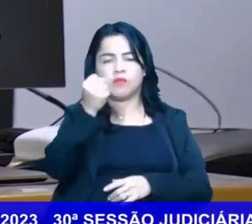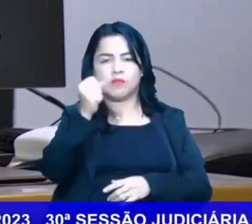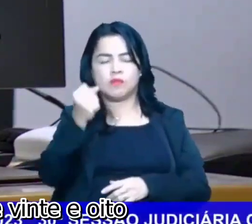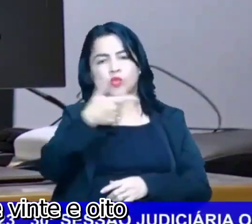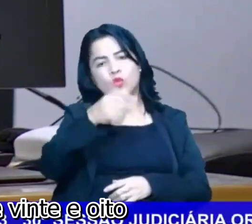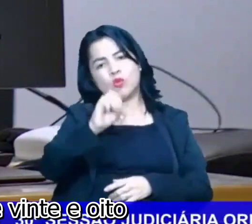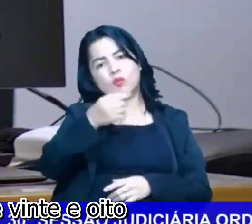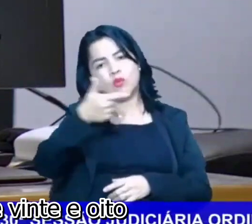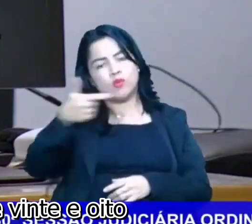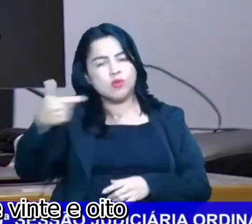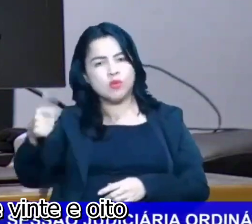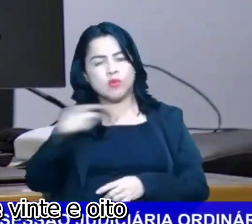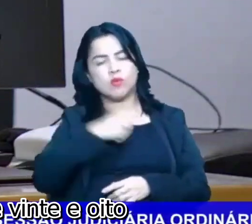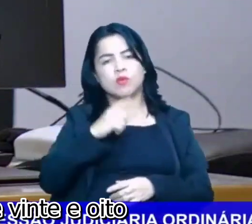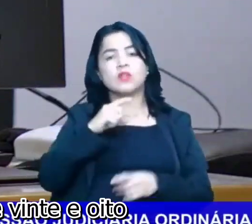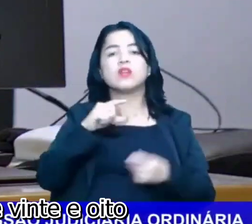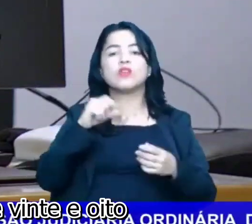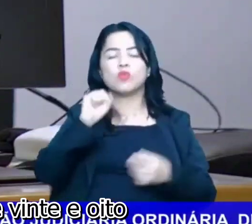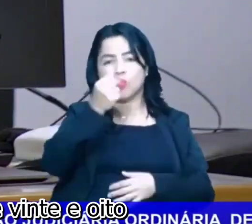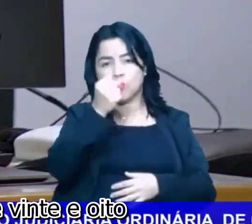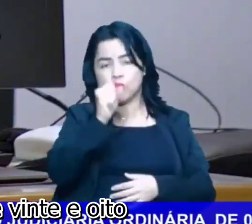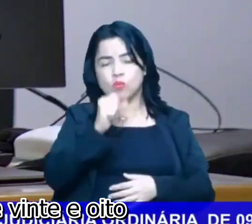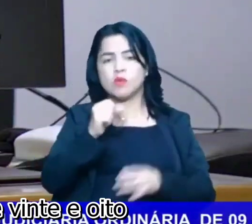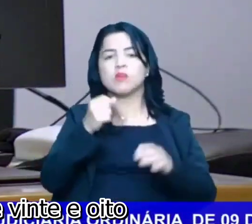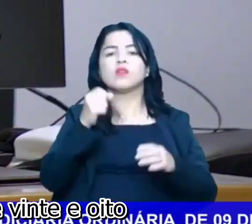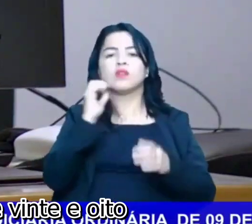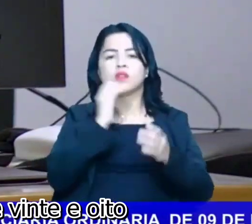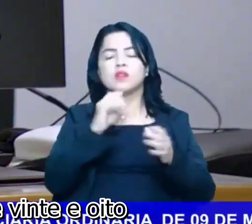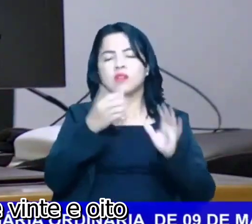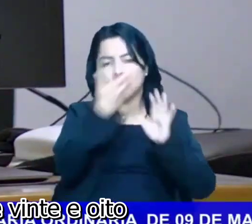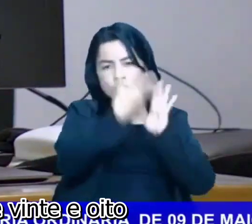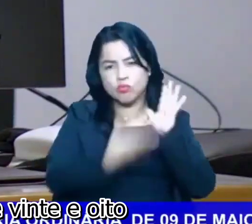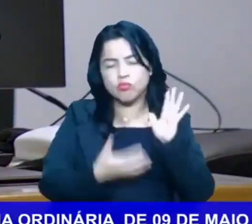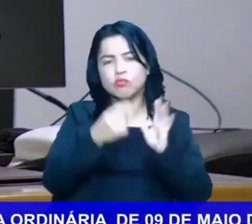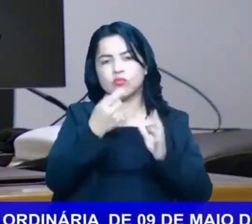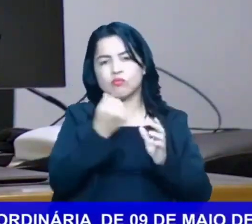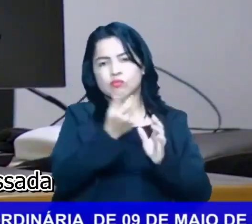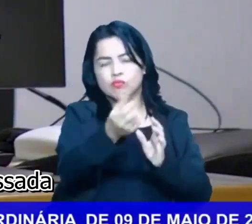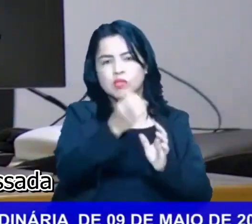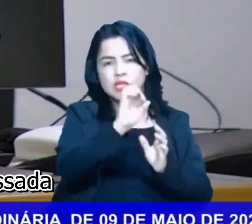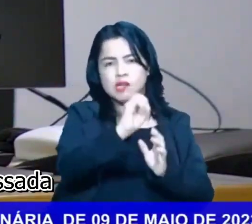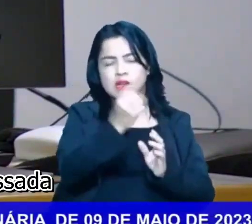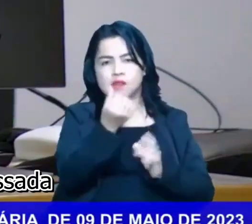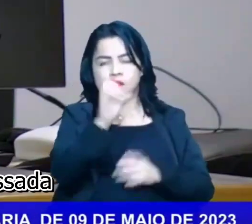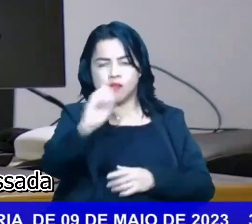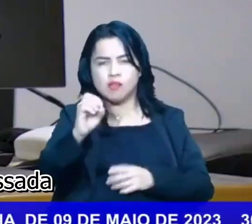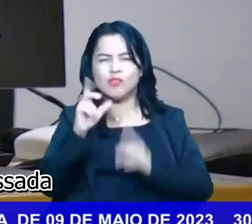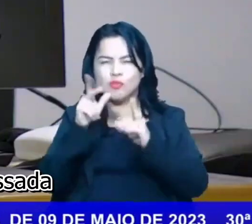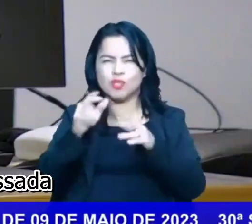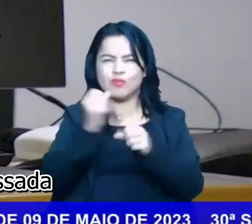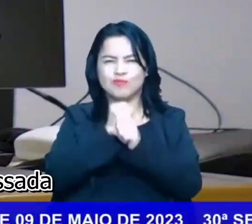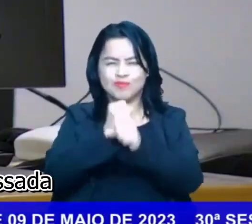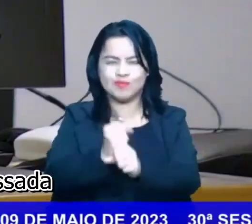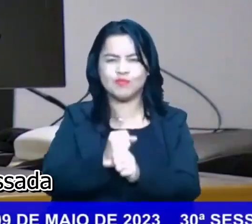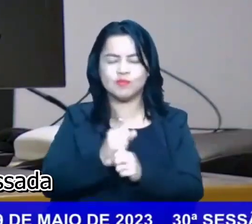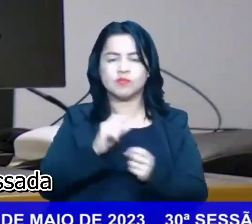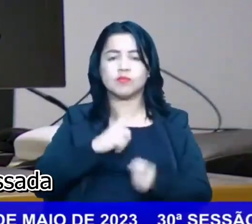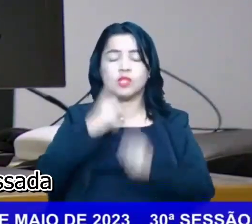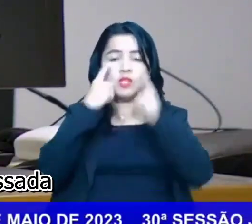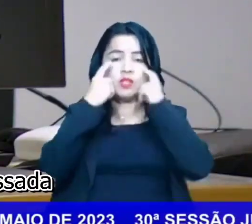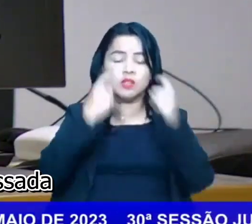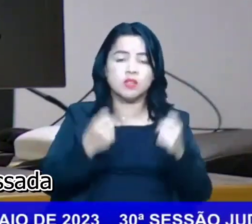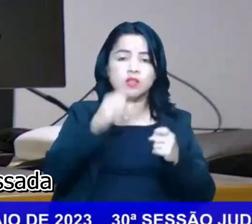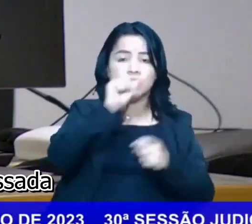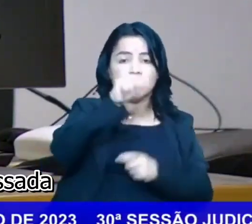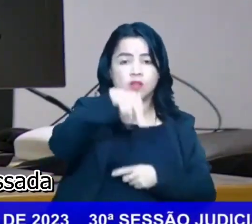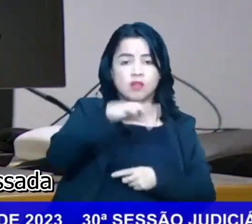060-12-58/2022 e o item 8, a prestação 060-14-28 do mesmo ano. No primeiro caso, a